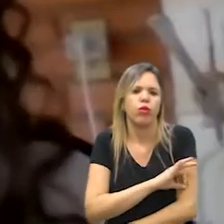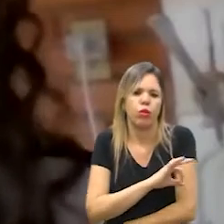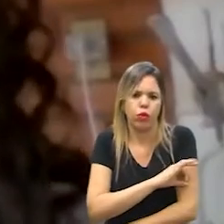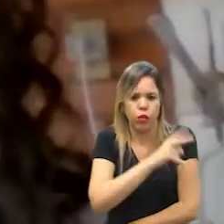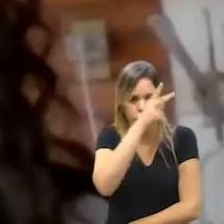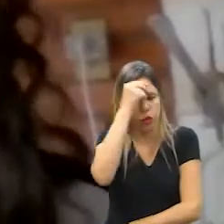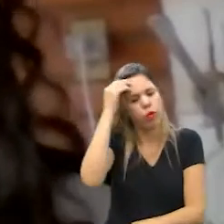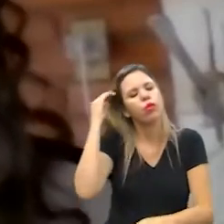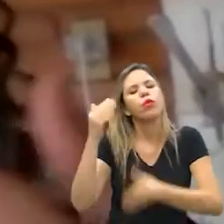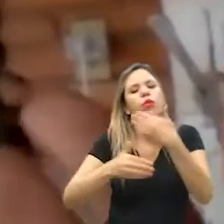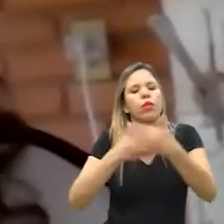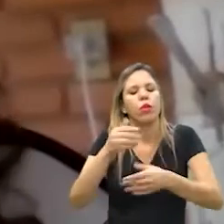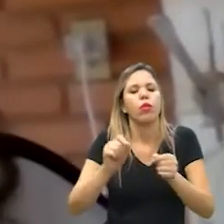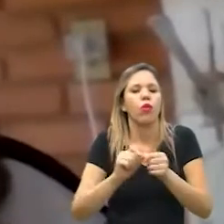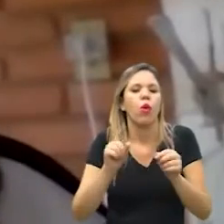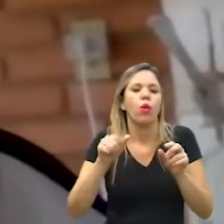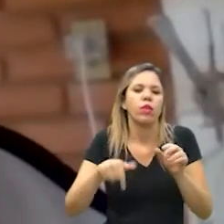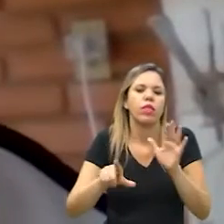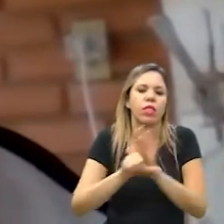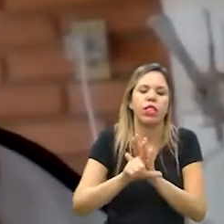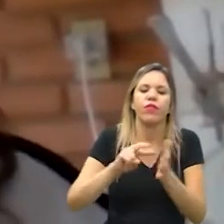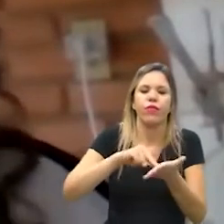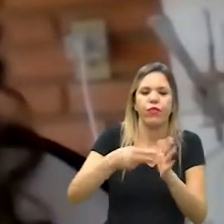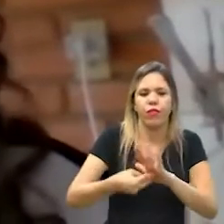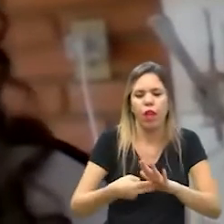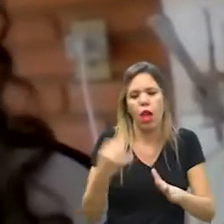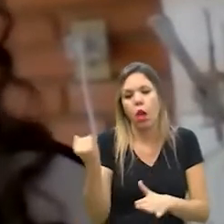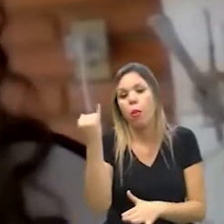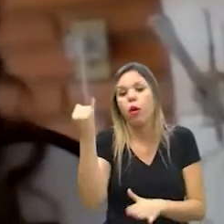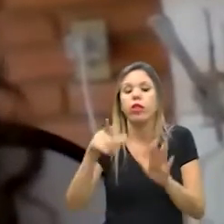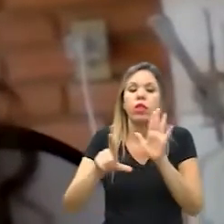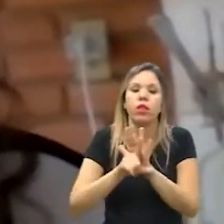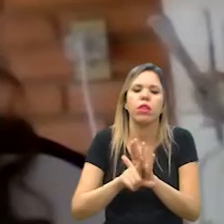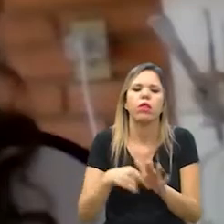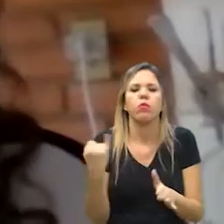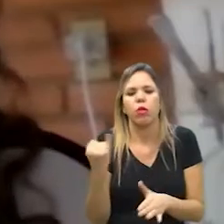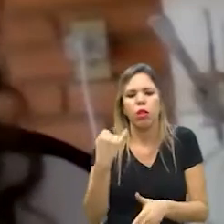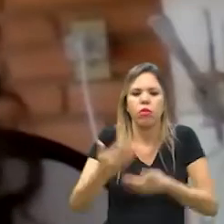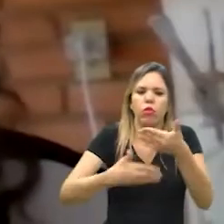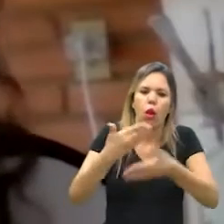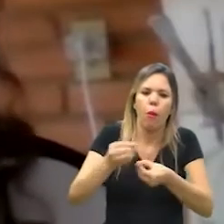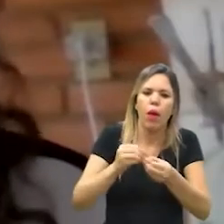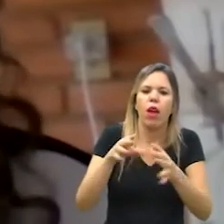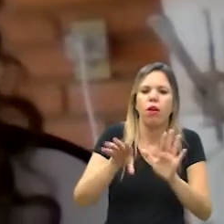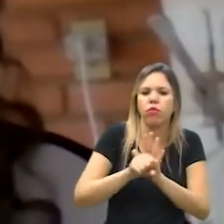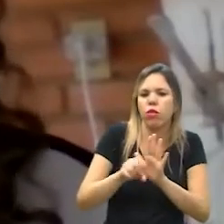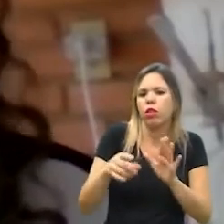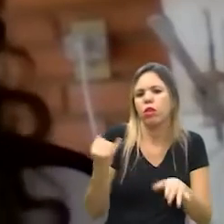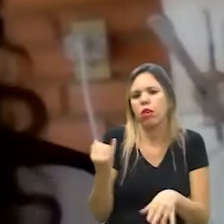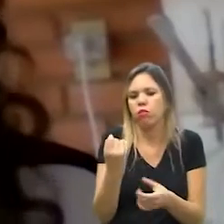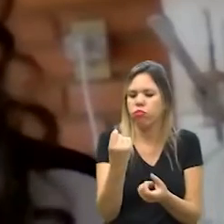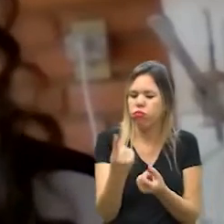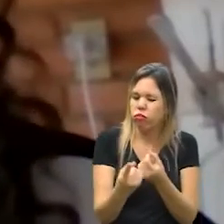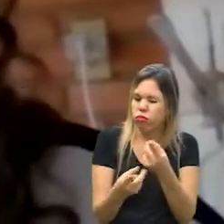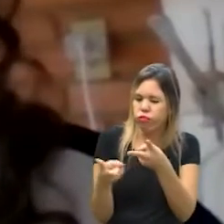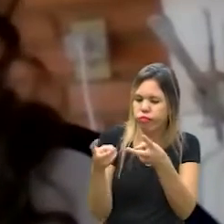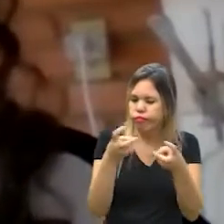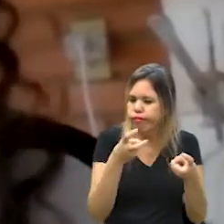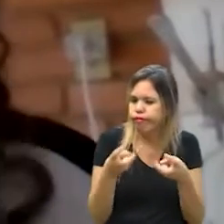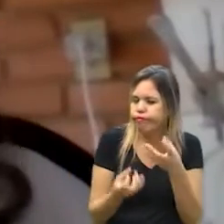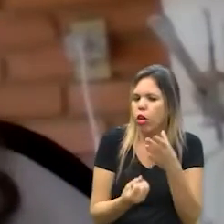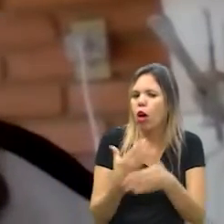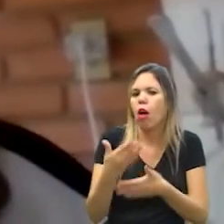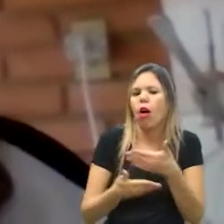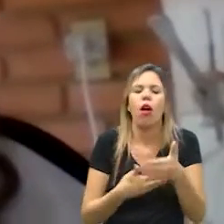instituições formais, digamos assim, o poder legislativo, o processo legislativo, o que é uma lei, a importância de uma lei, a importância do processo,